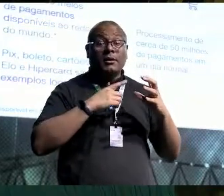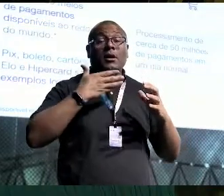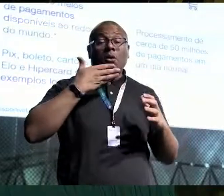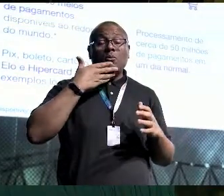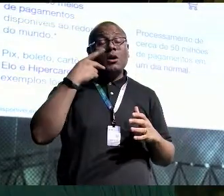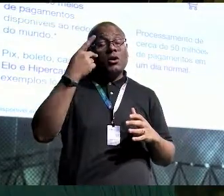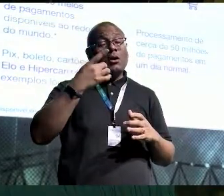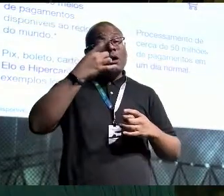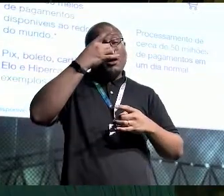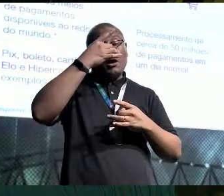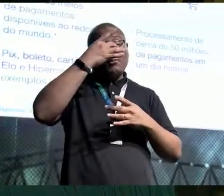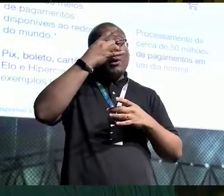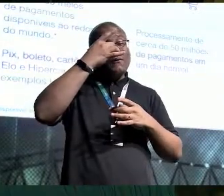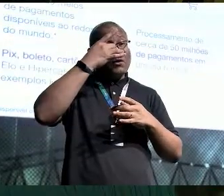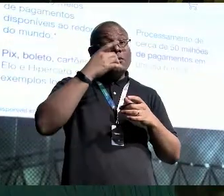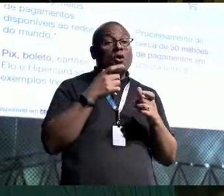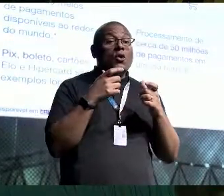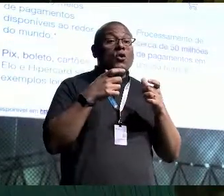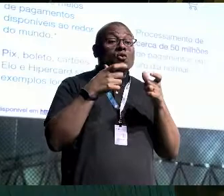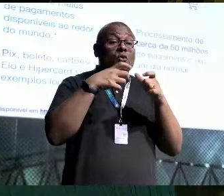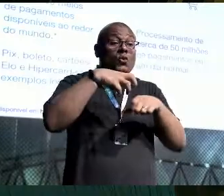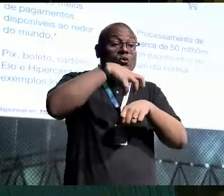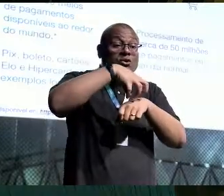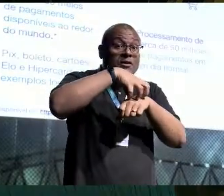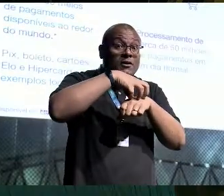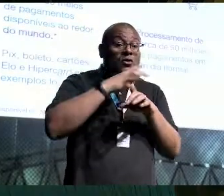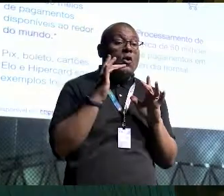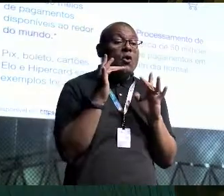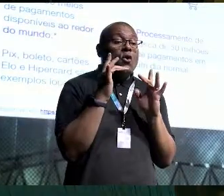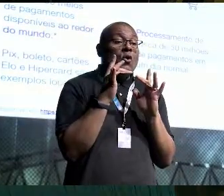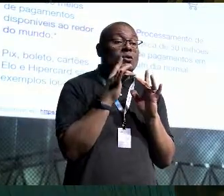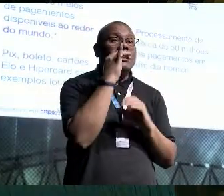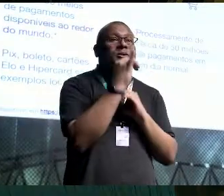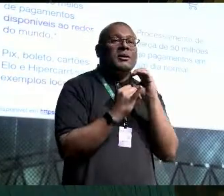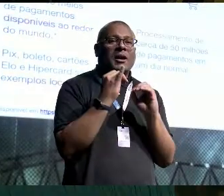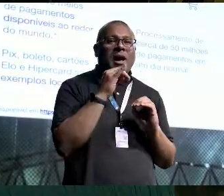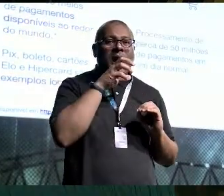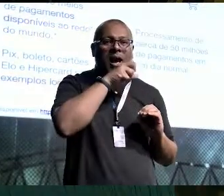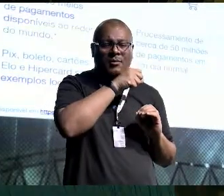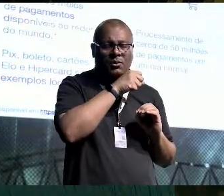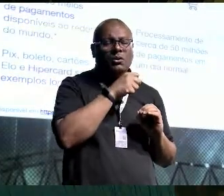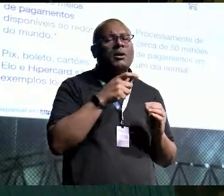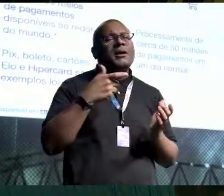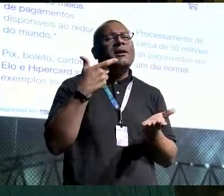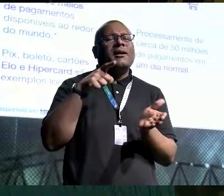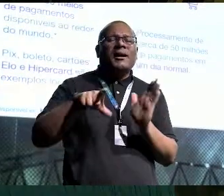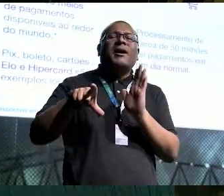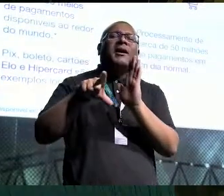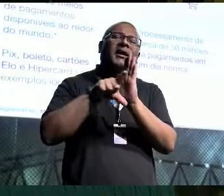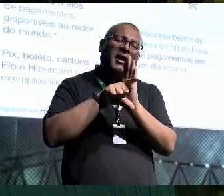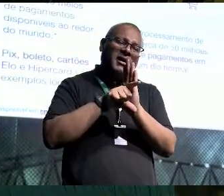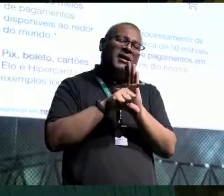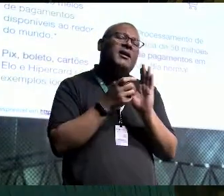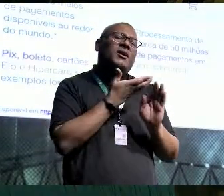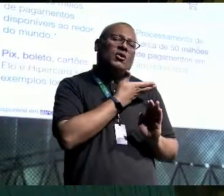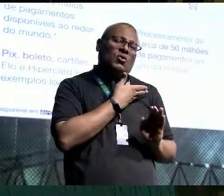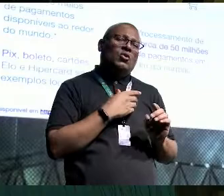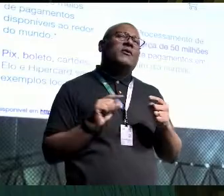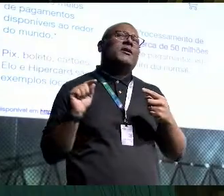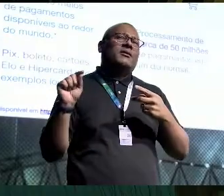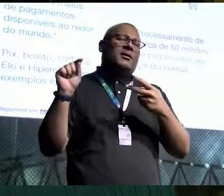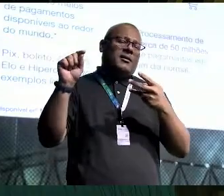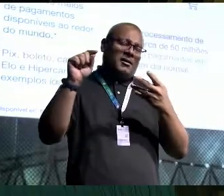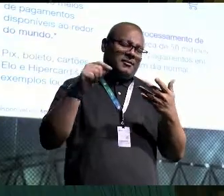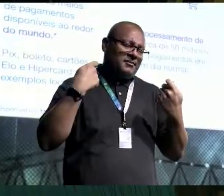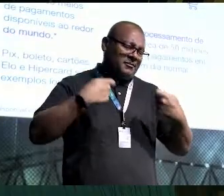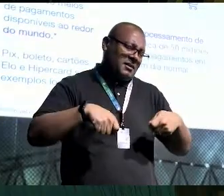melhorar a nossa performance de latência e também algumas exigências globais e legislativas que a gente pode ter nessa